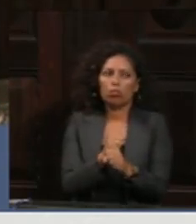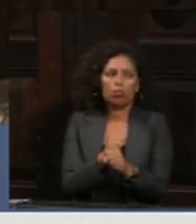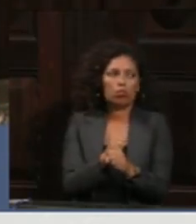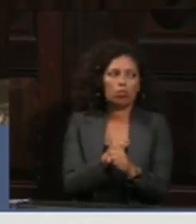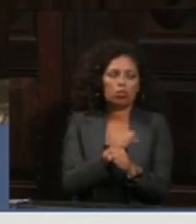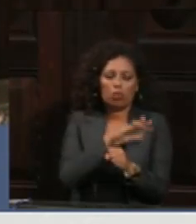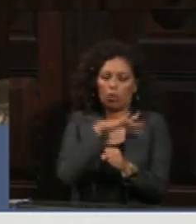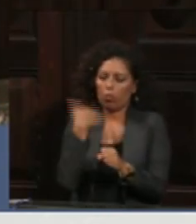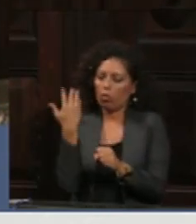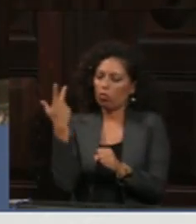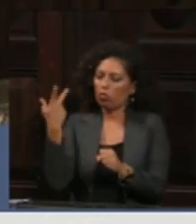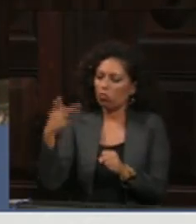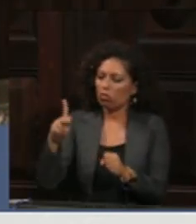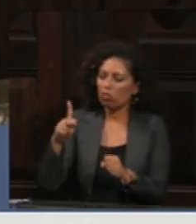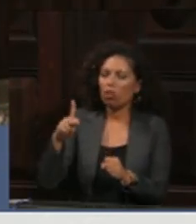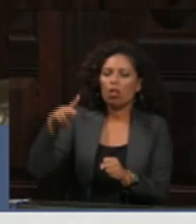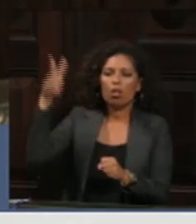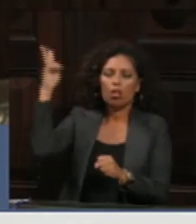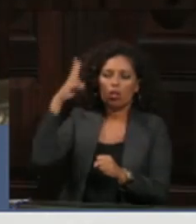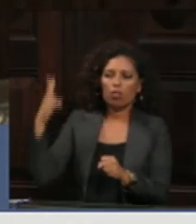dos assassinos